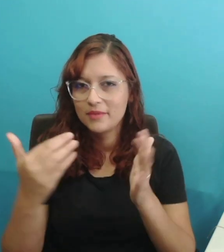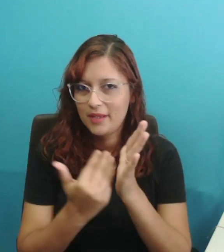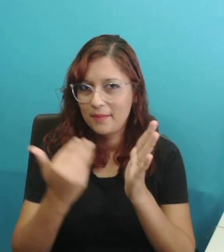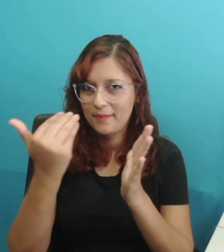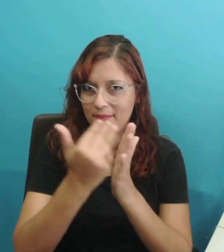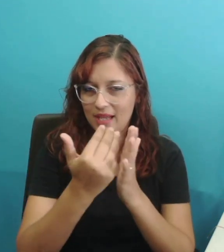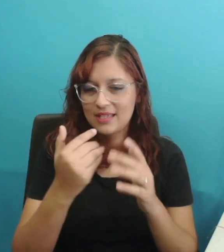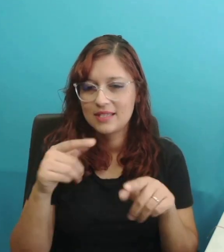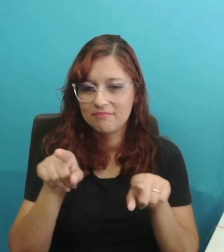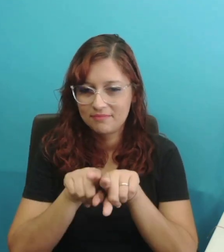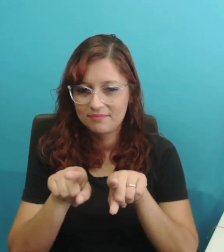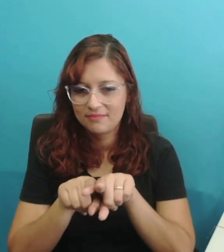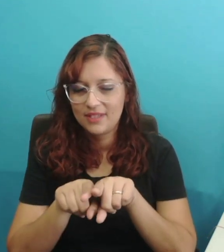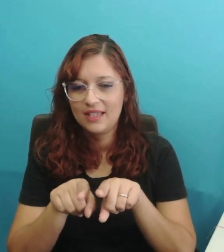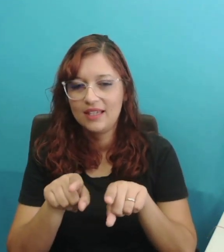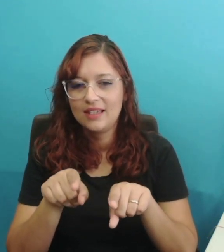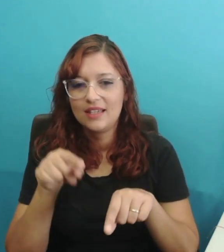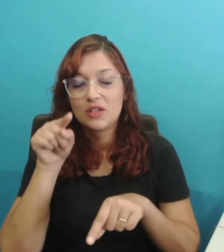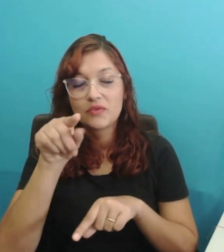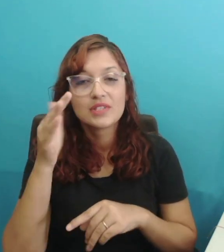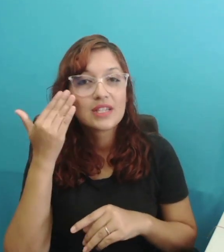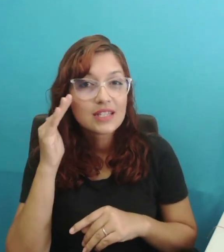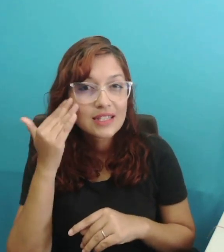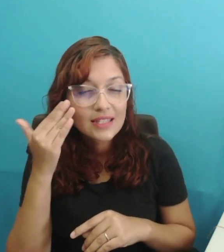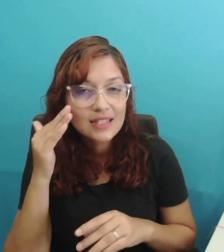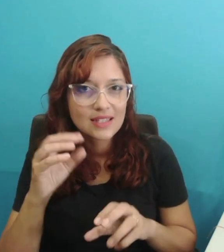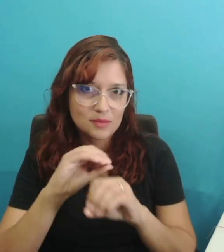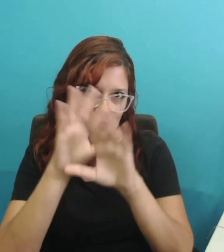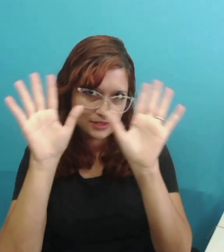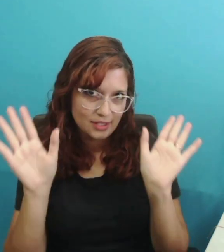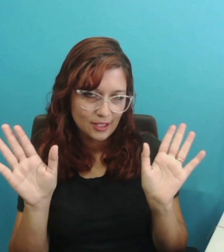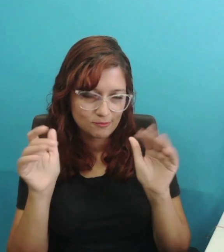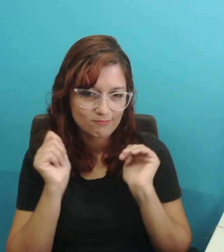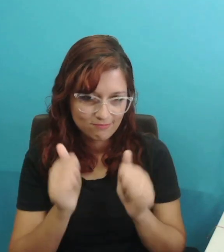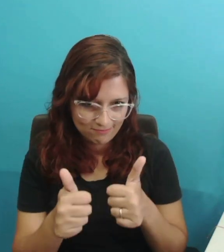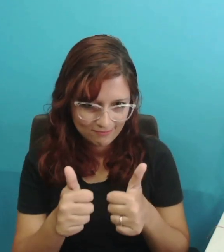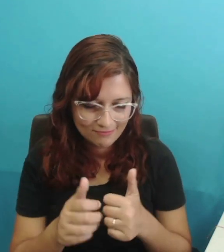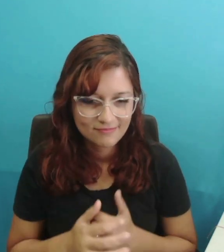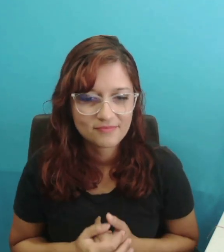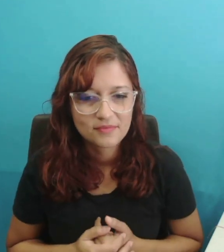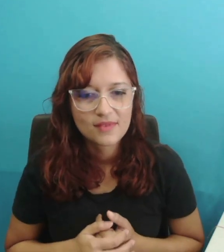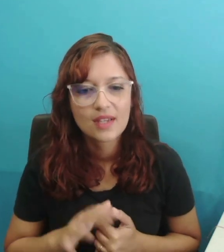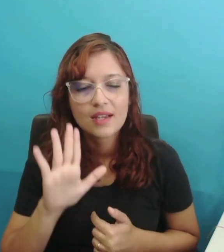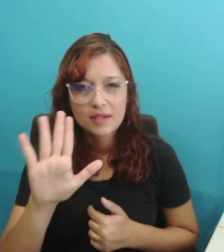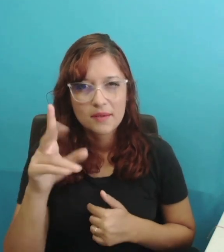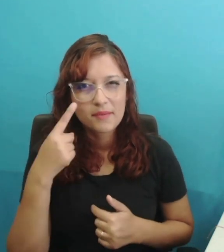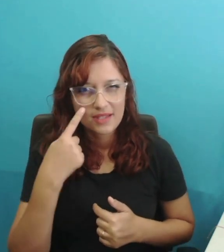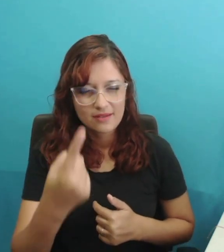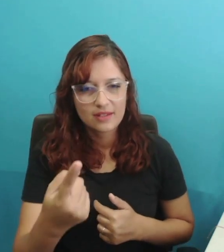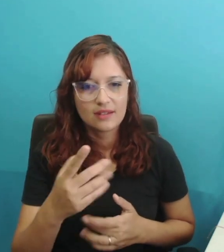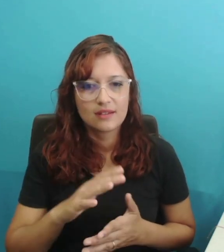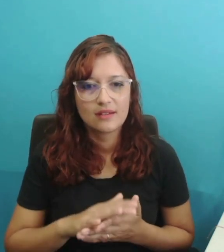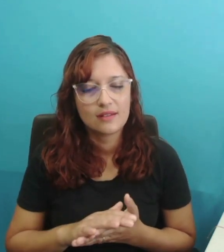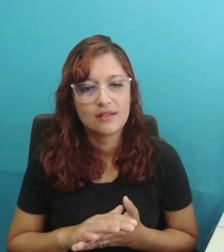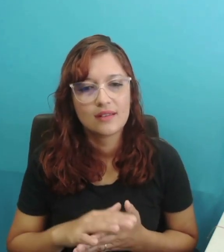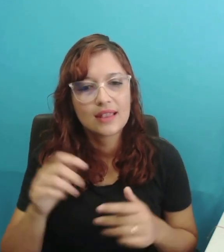não. Nesse vídeo vai explicar mais. E aí você vai poder entender melhor.